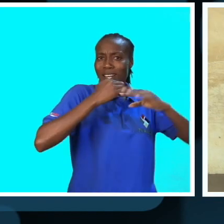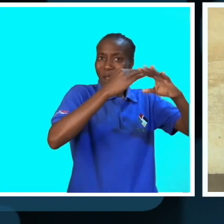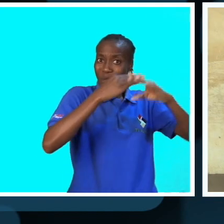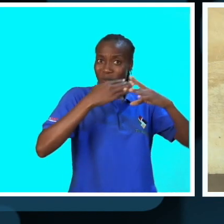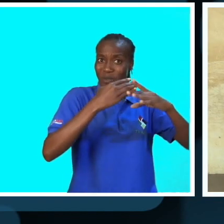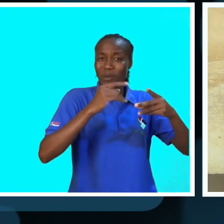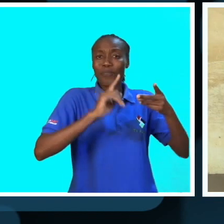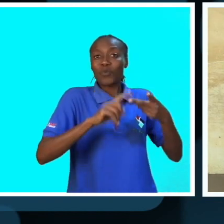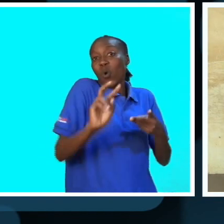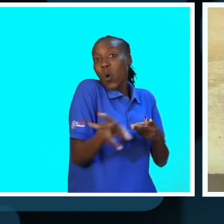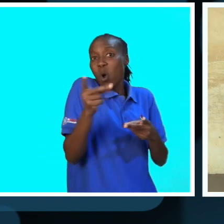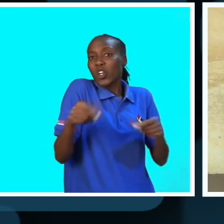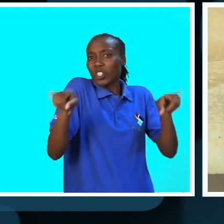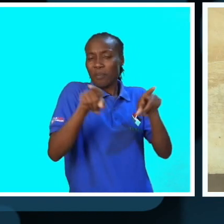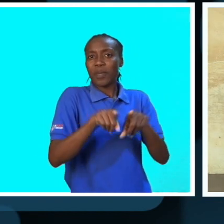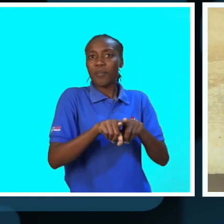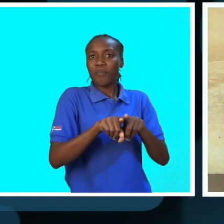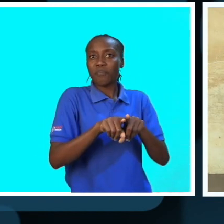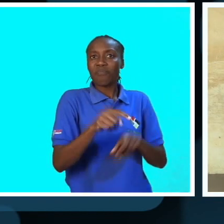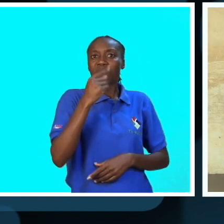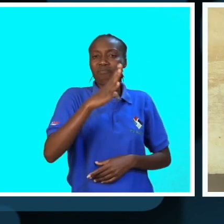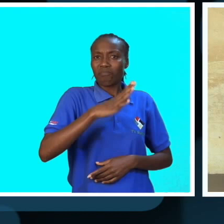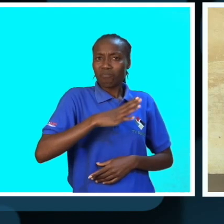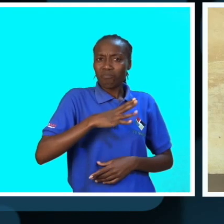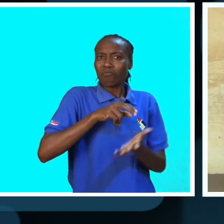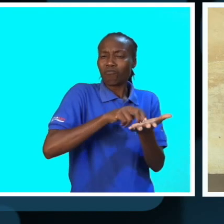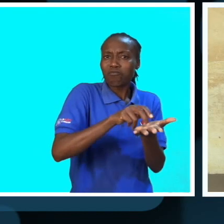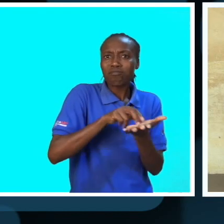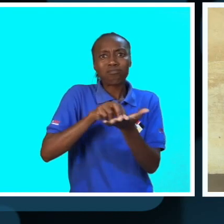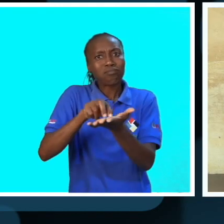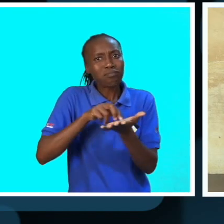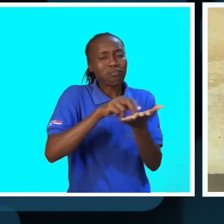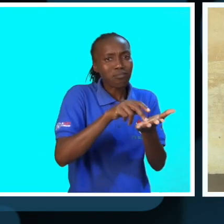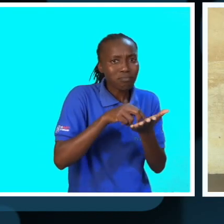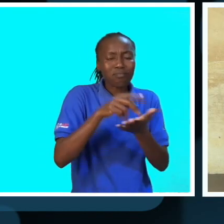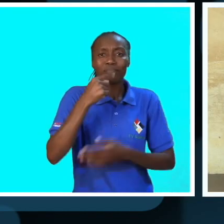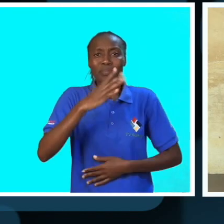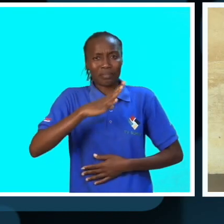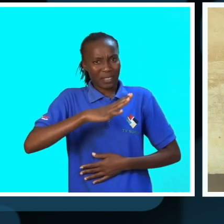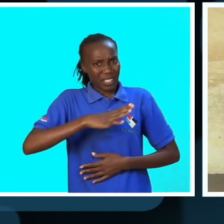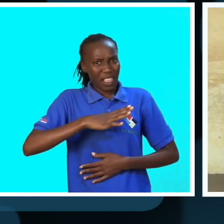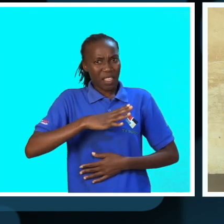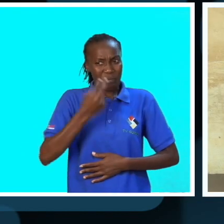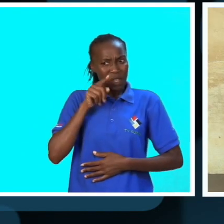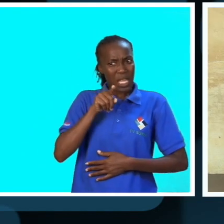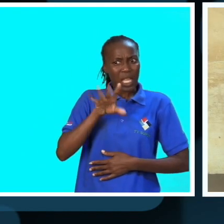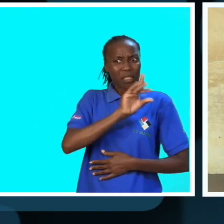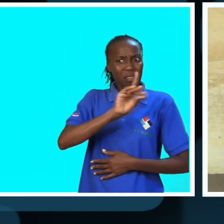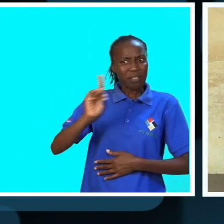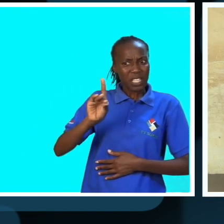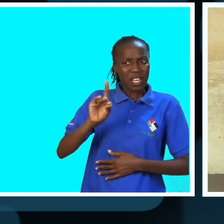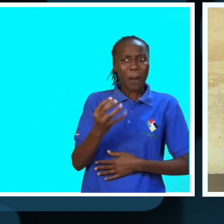partir na música, com os outros. Eles não me deixam. Temos acarinhado, temos andado ali, legendeja,